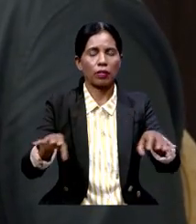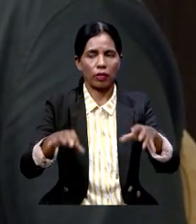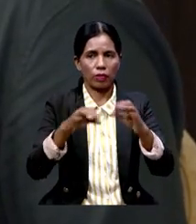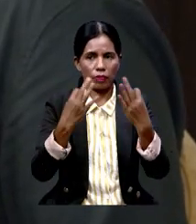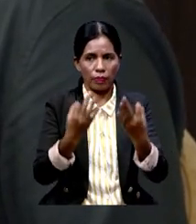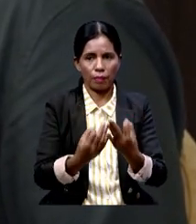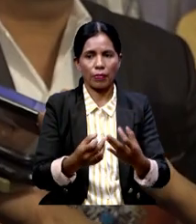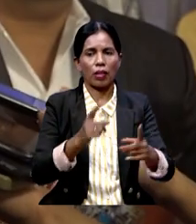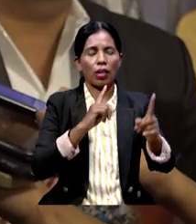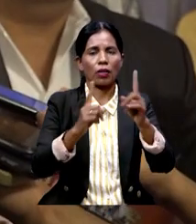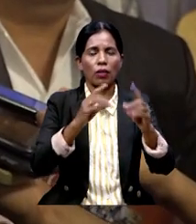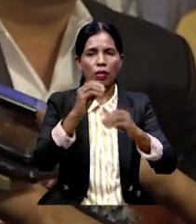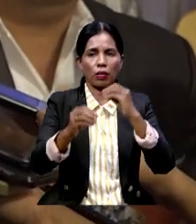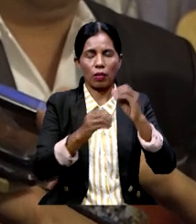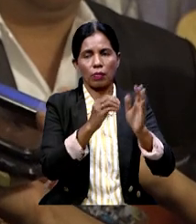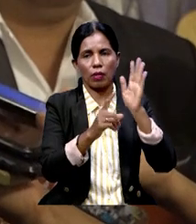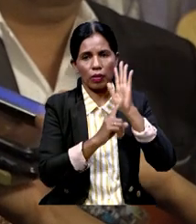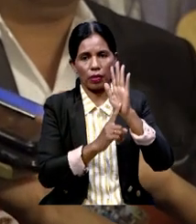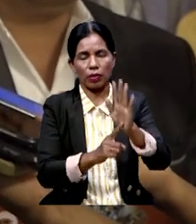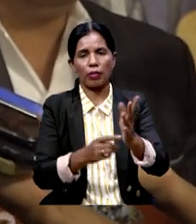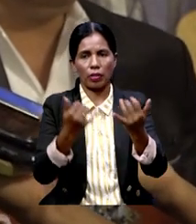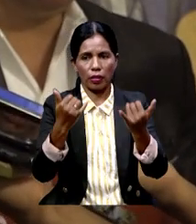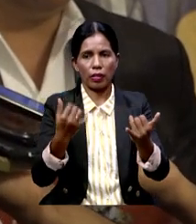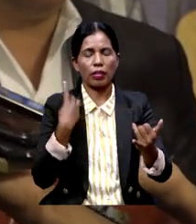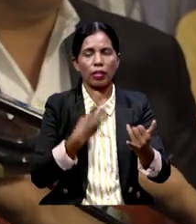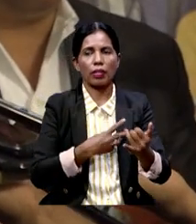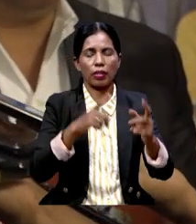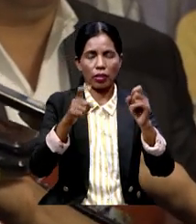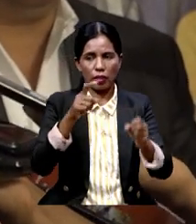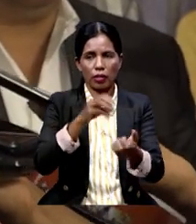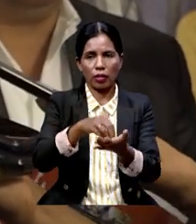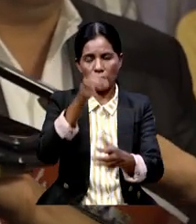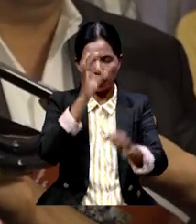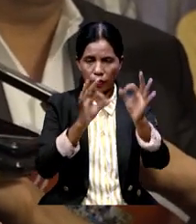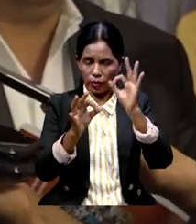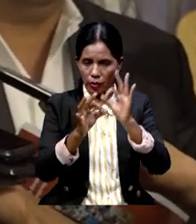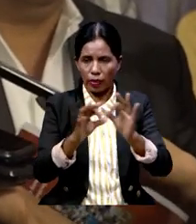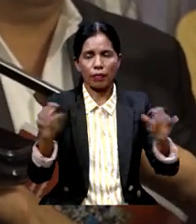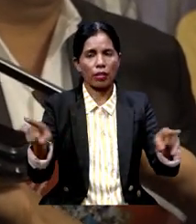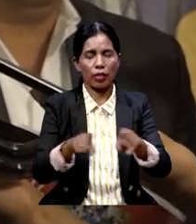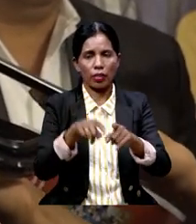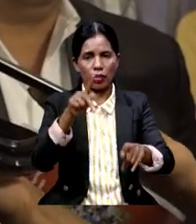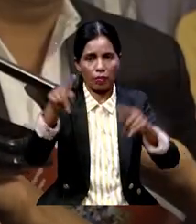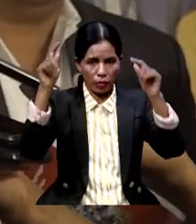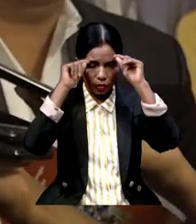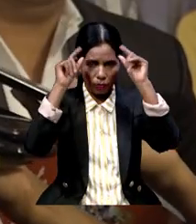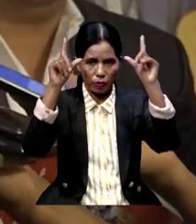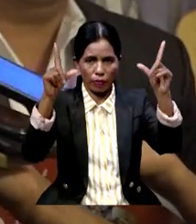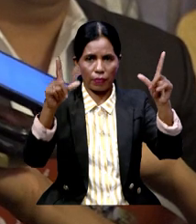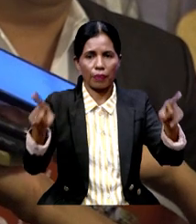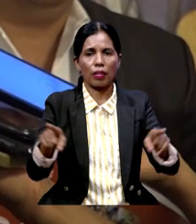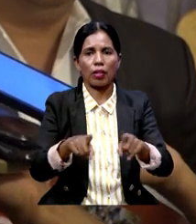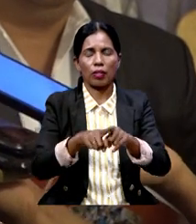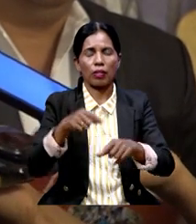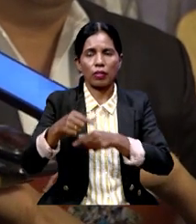familiarismo. Colia com a transparência e da né, e da tem que garante. Nudar Timoroan, nudar